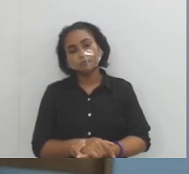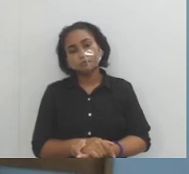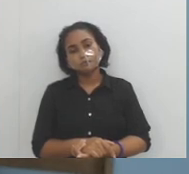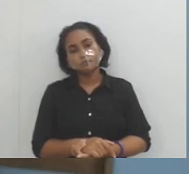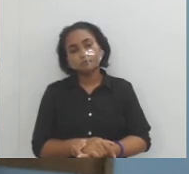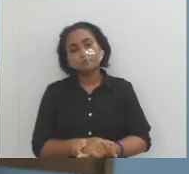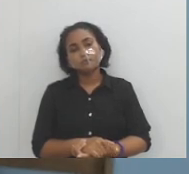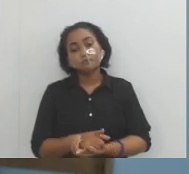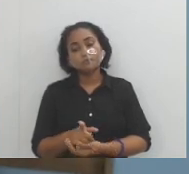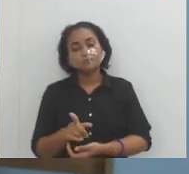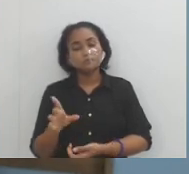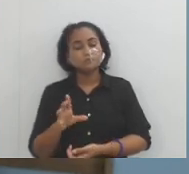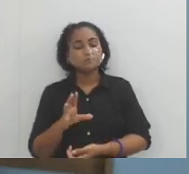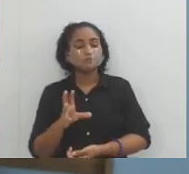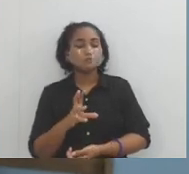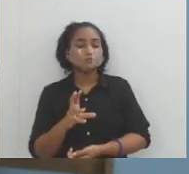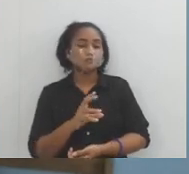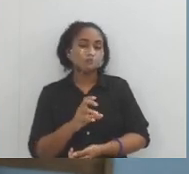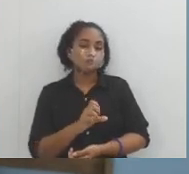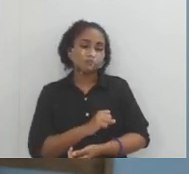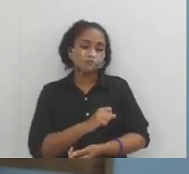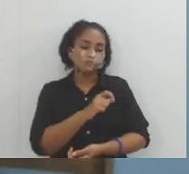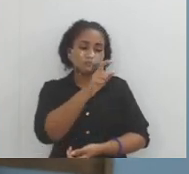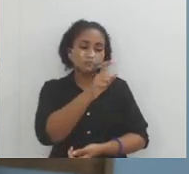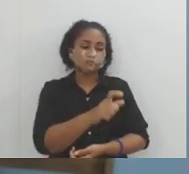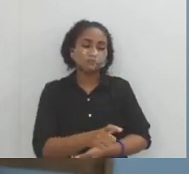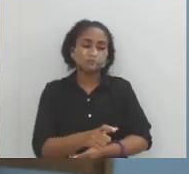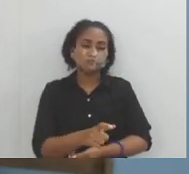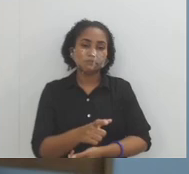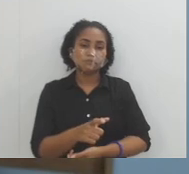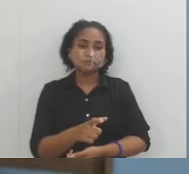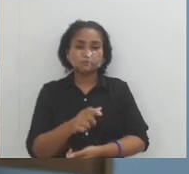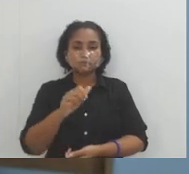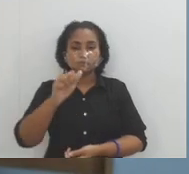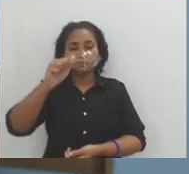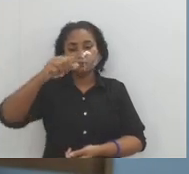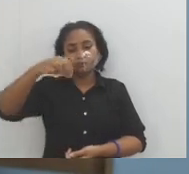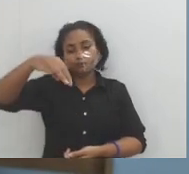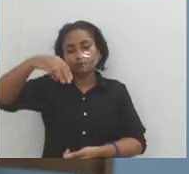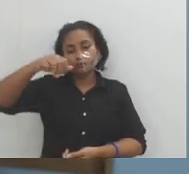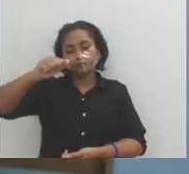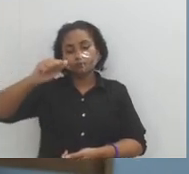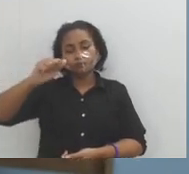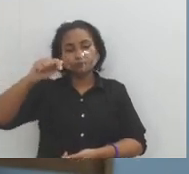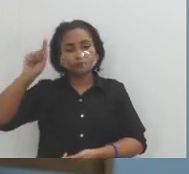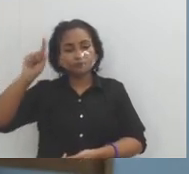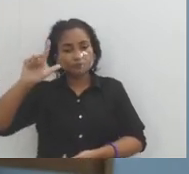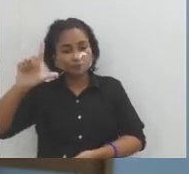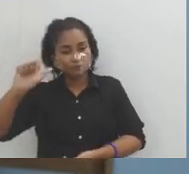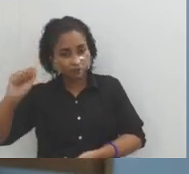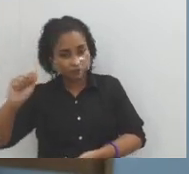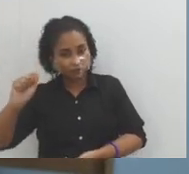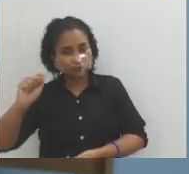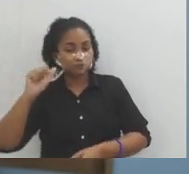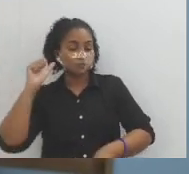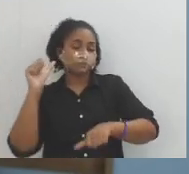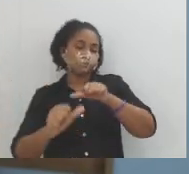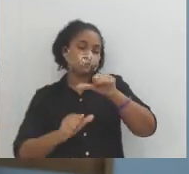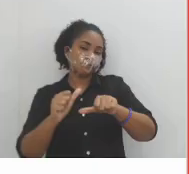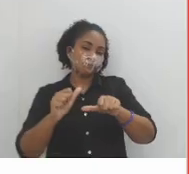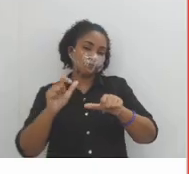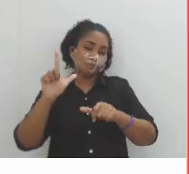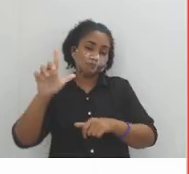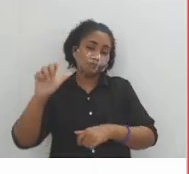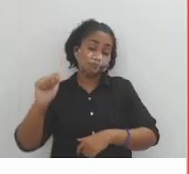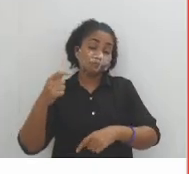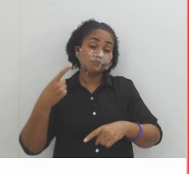aquela mulher. Então, ele deve amá-la. O objeto, aquela mulher, foi trocada por lá,